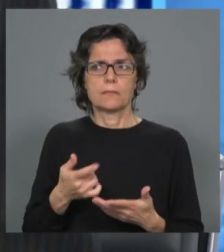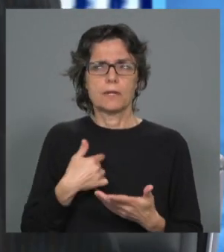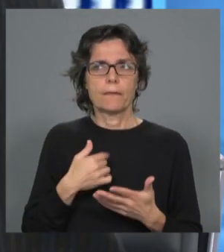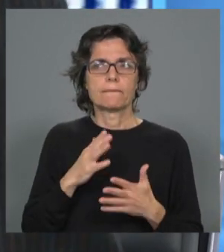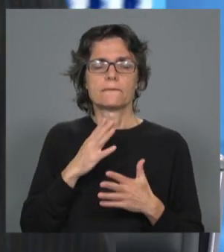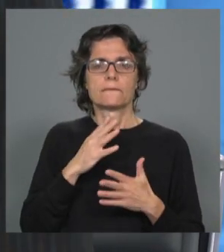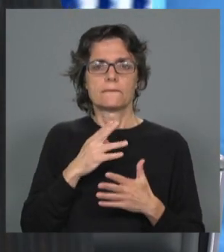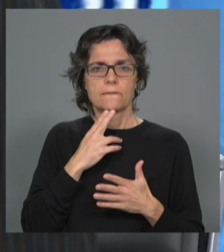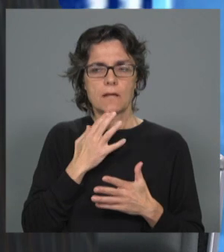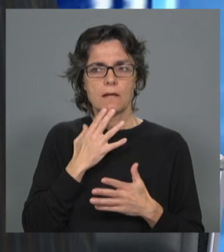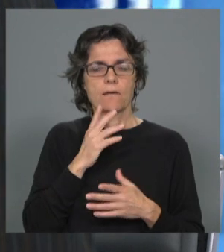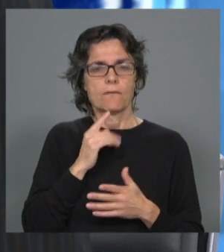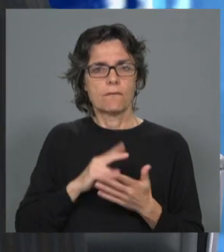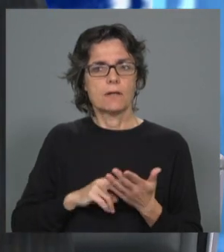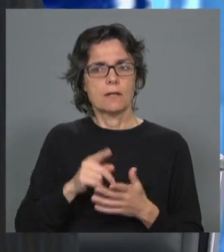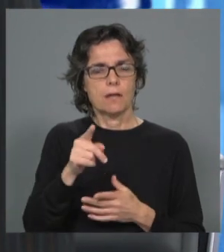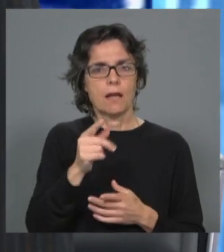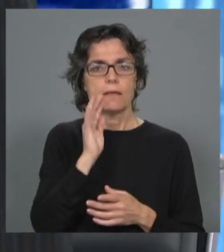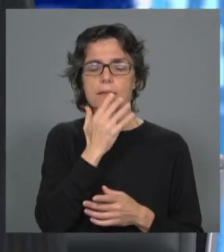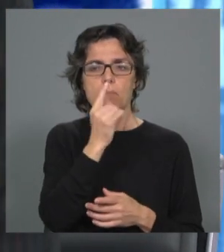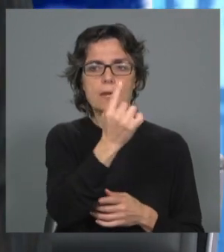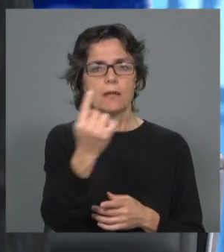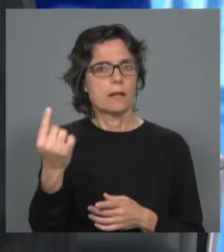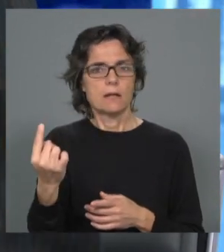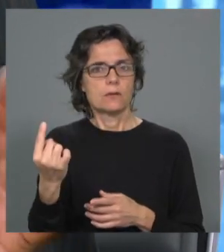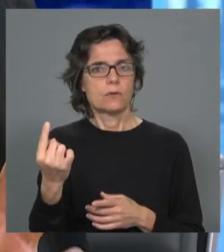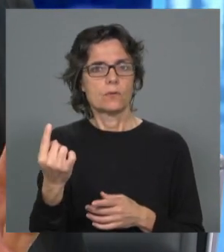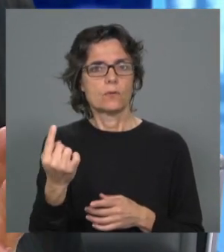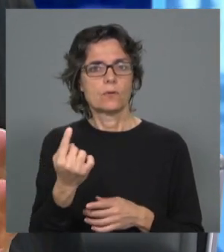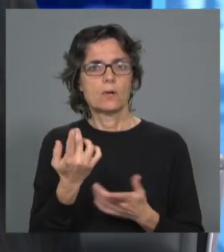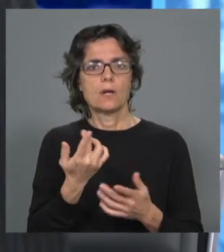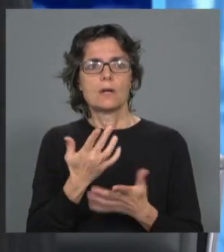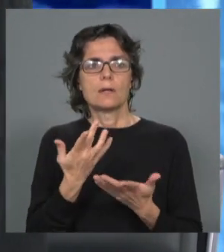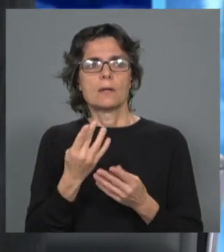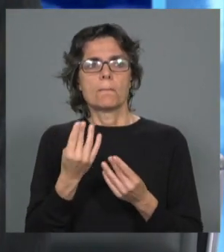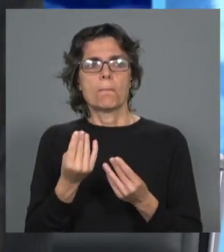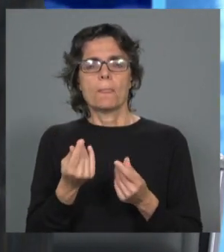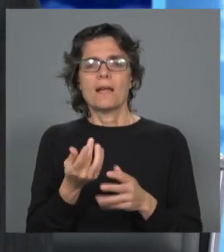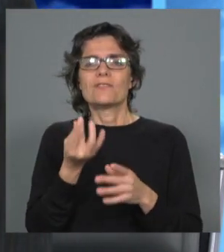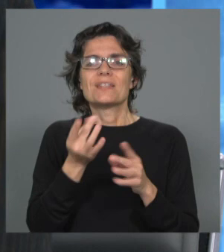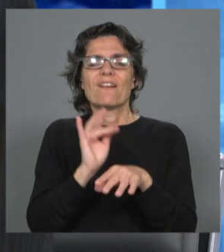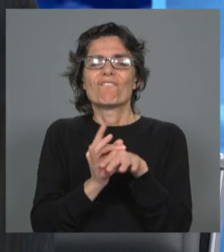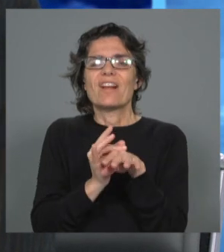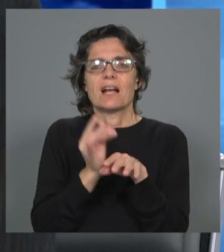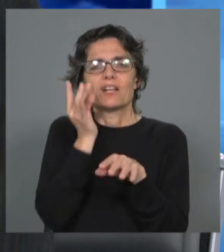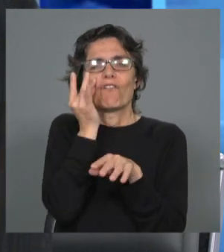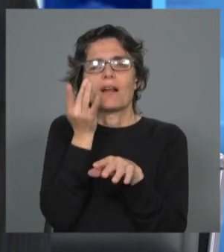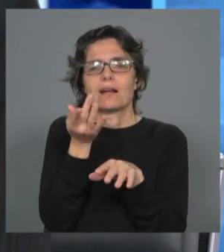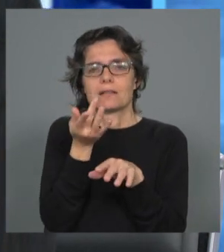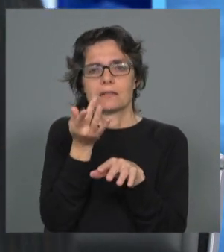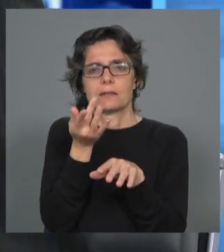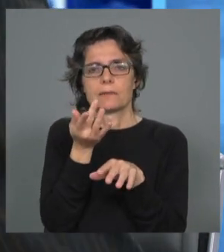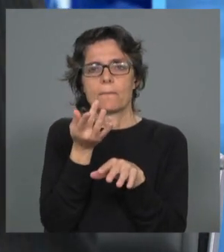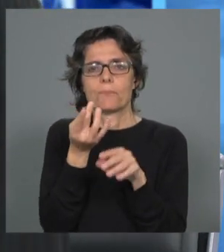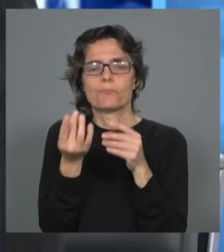própria fragilidade que as pessoas podem ter. As fragilidades, eu não gosto de falar da fragilidade da pessoa, porque às vezes as pessoas que nós julgamos muito